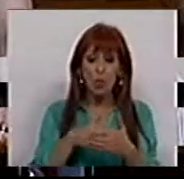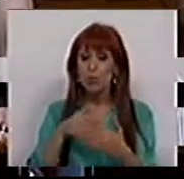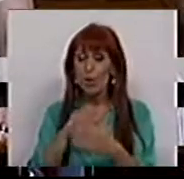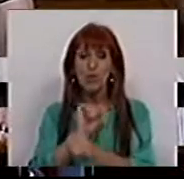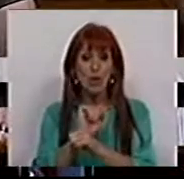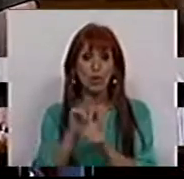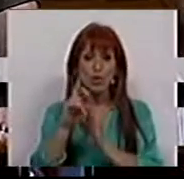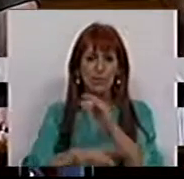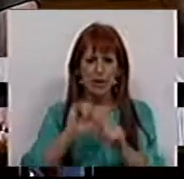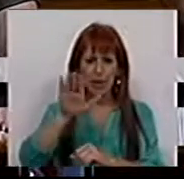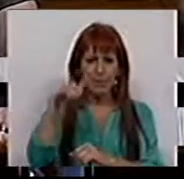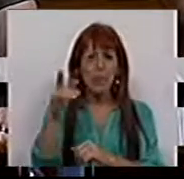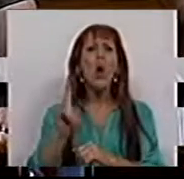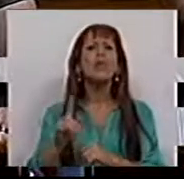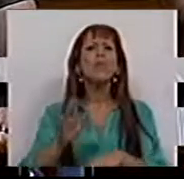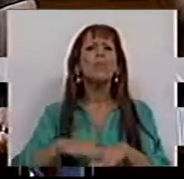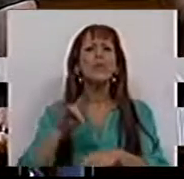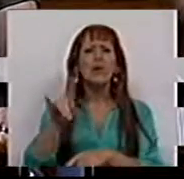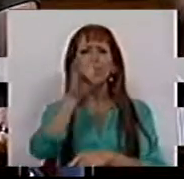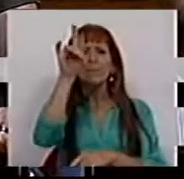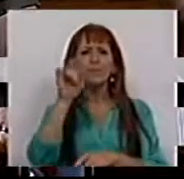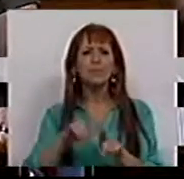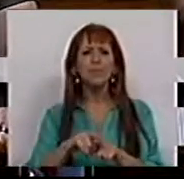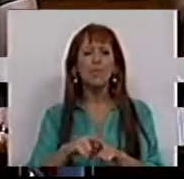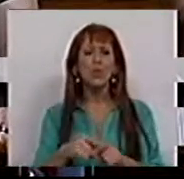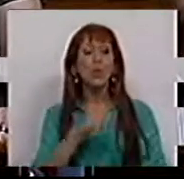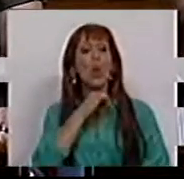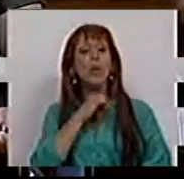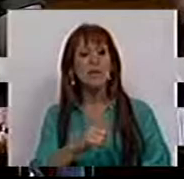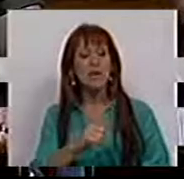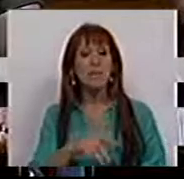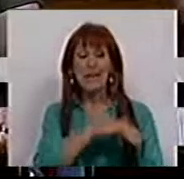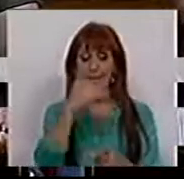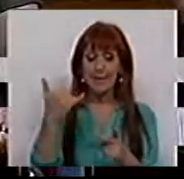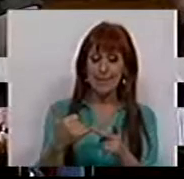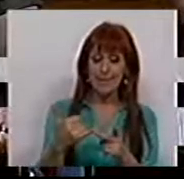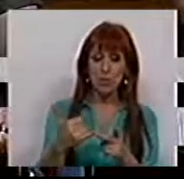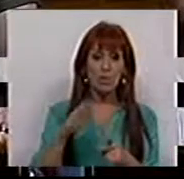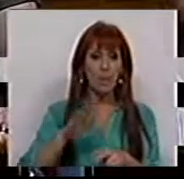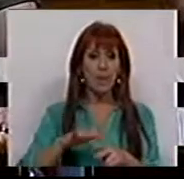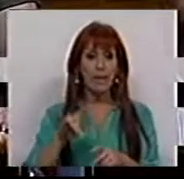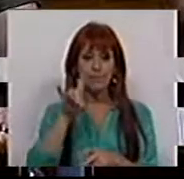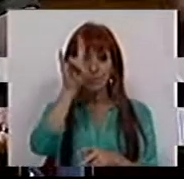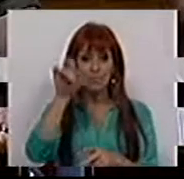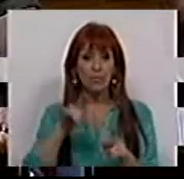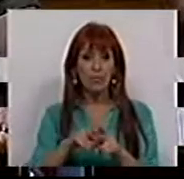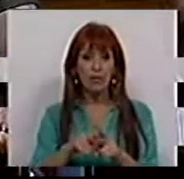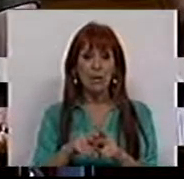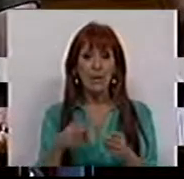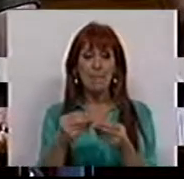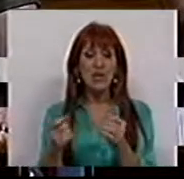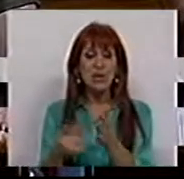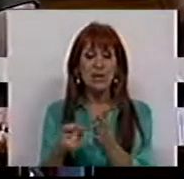regime. Em primeiro lugar, quanto à questão do consentimento e, em segundo lugar, quanto à questão dos